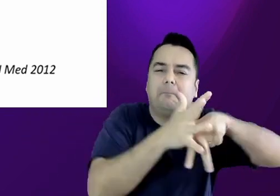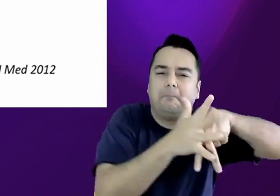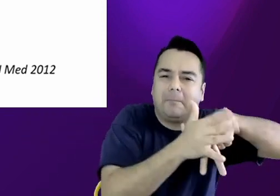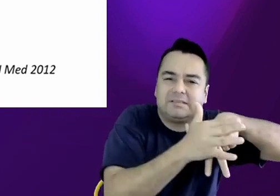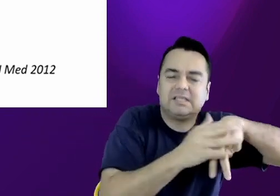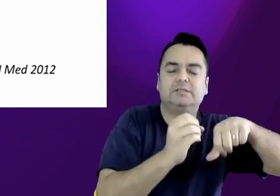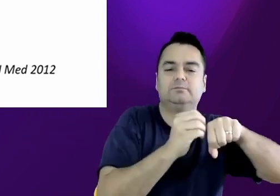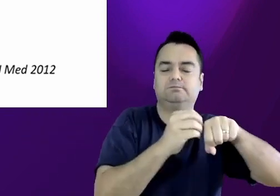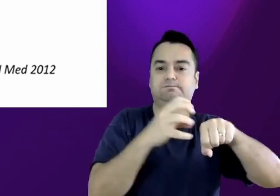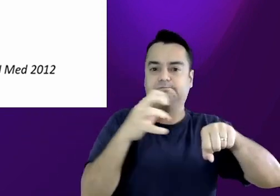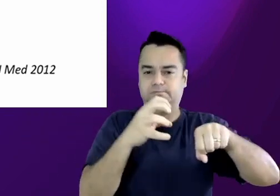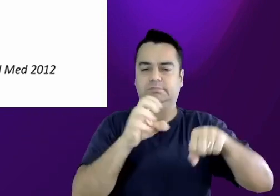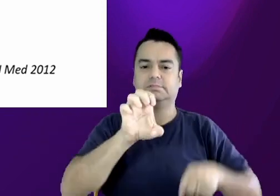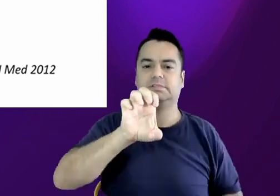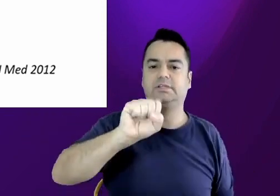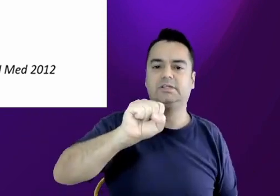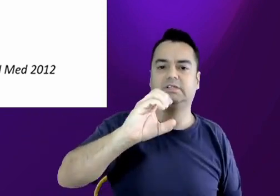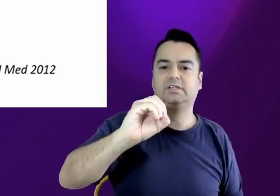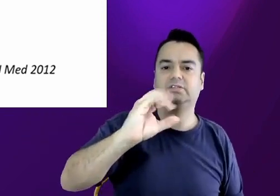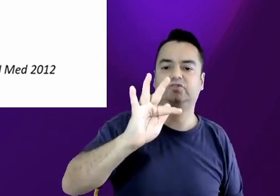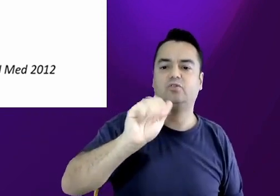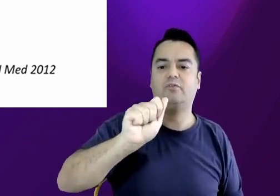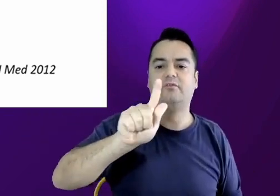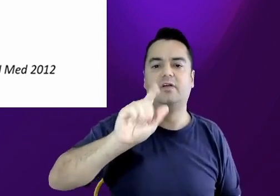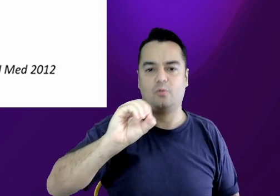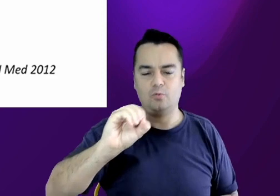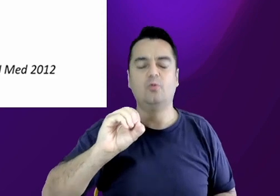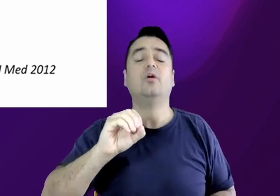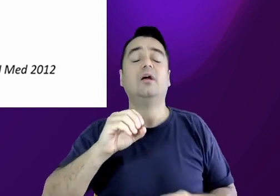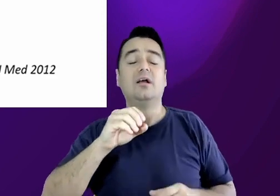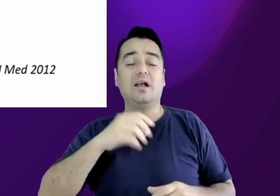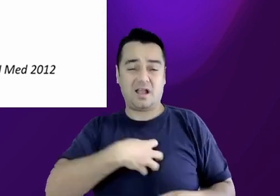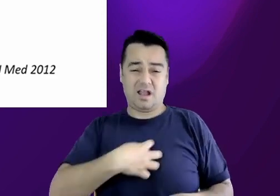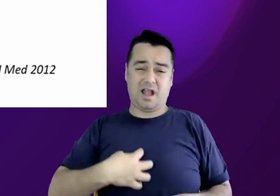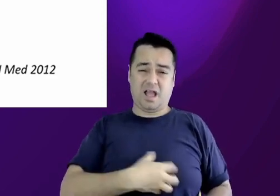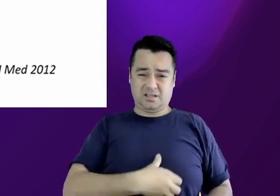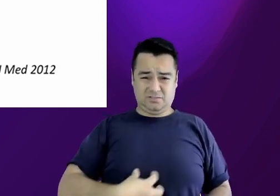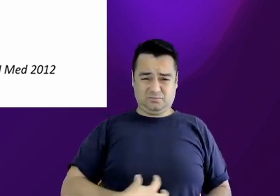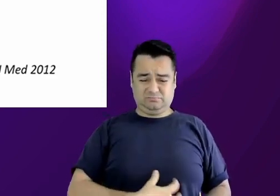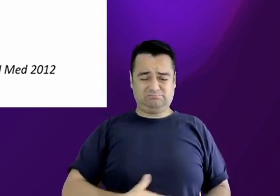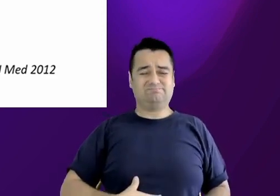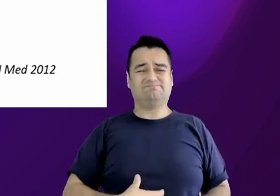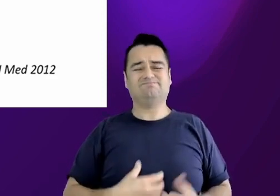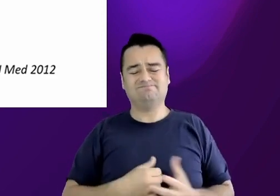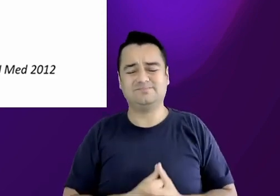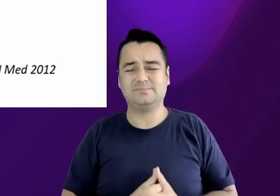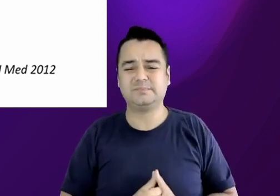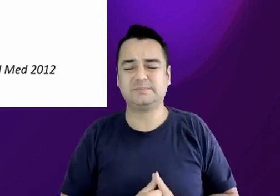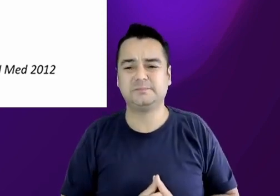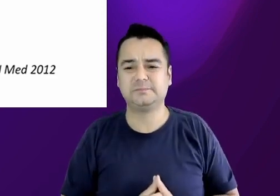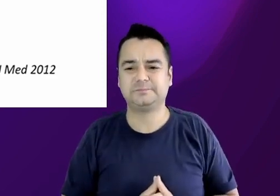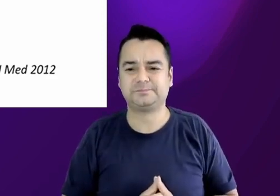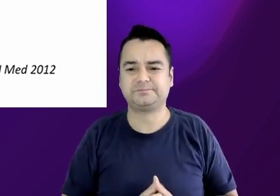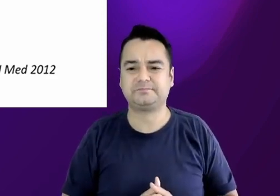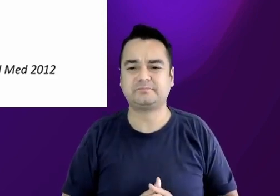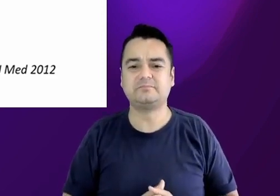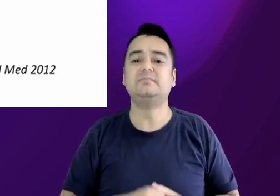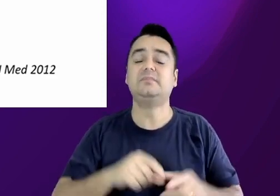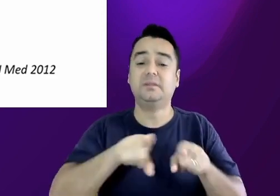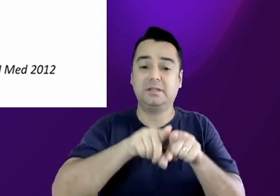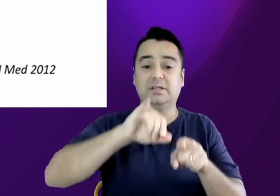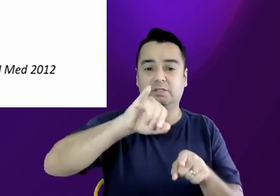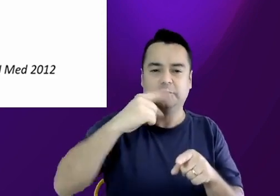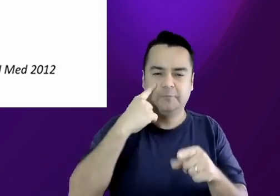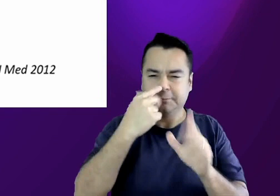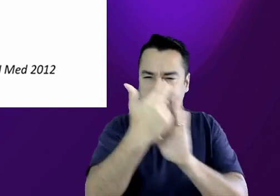tumores esôfago-gástricos, tá? De junção esôfago-gástrica, esofágicos de junção